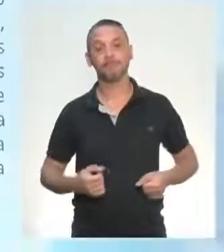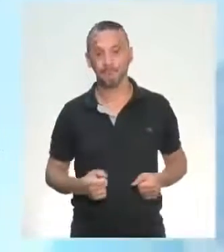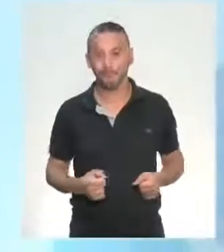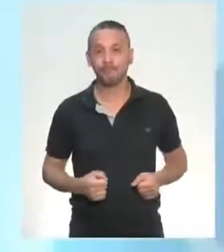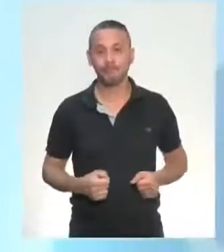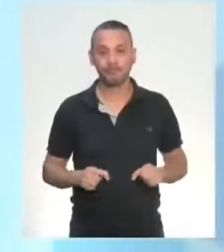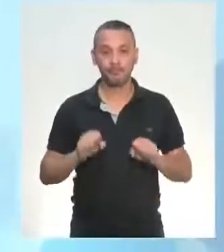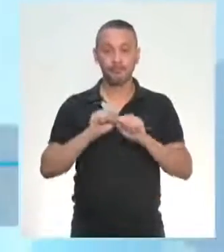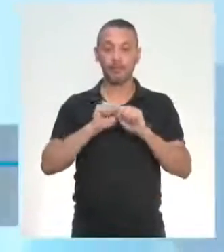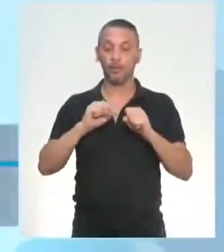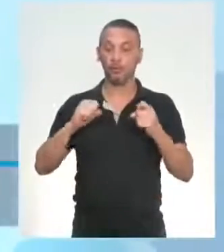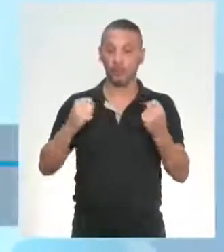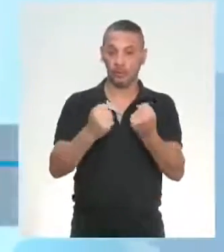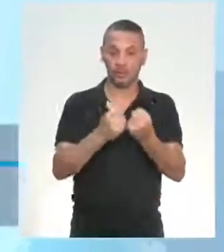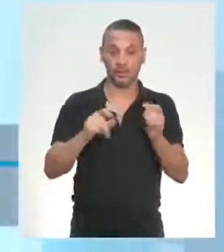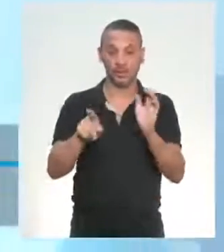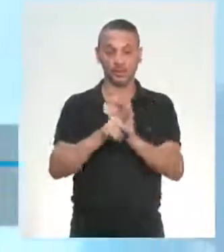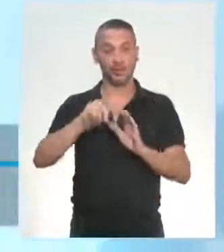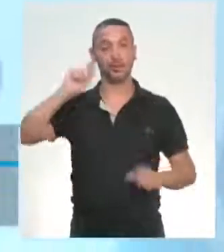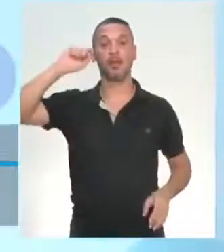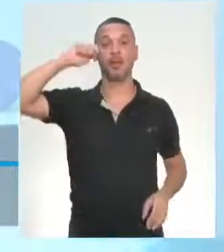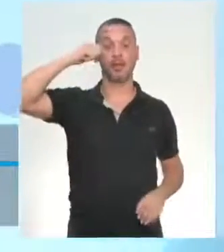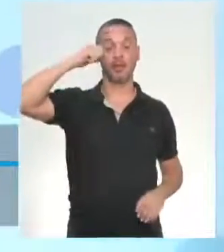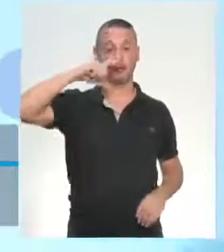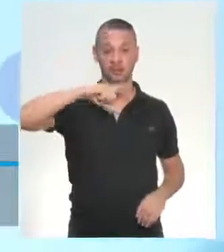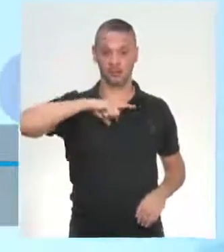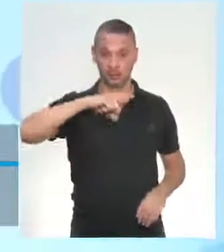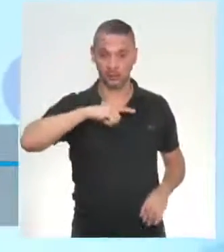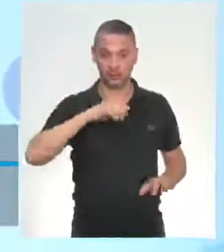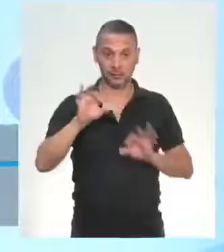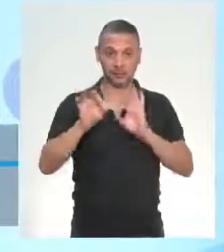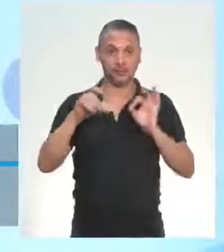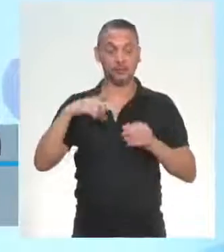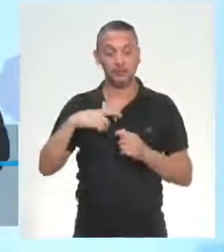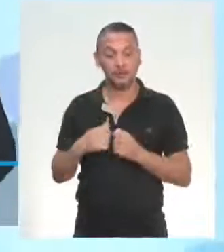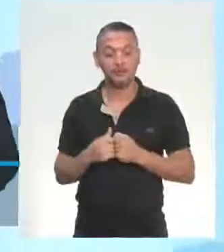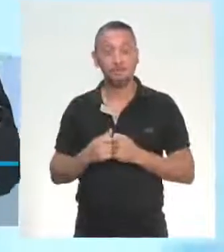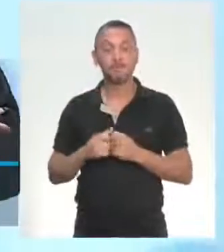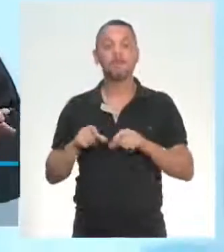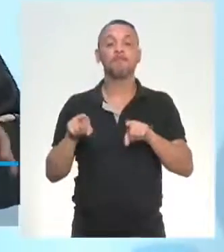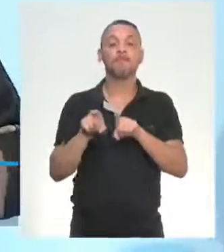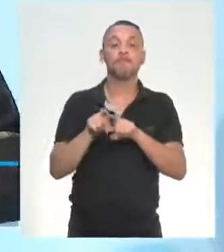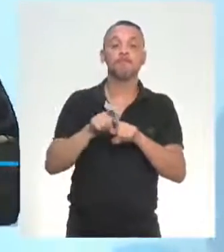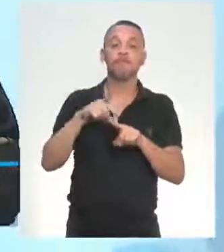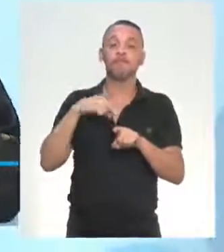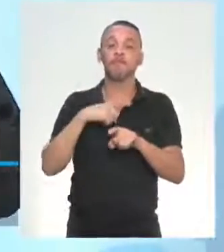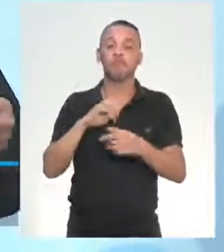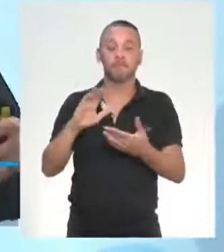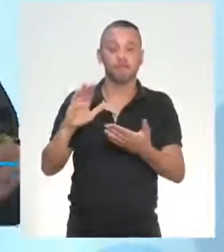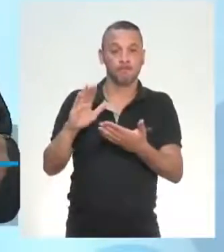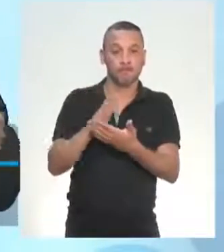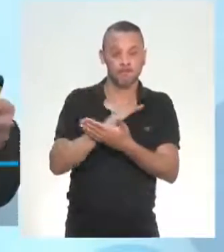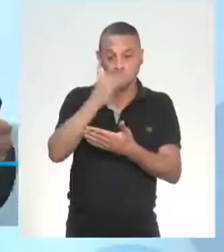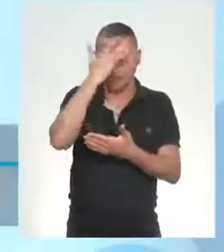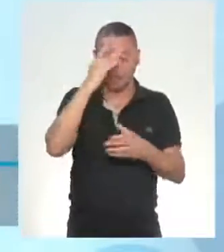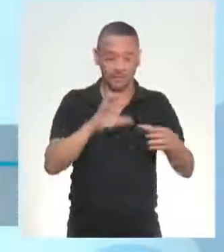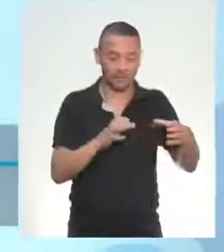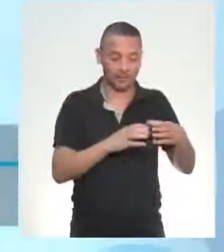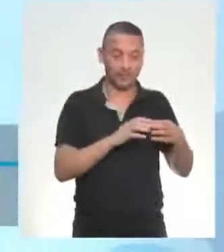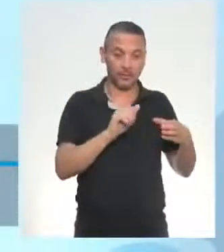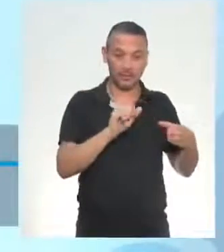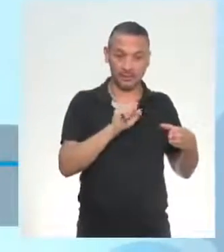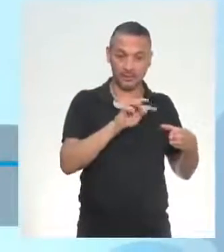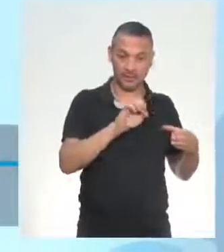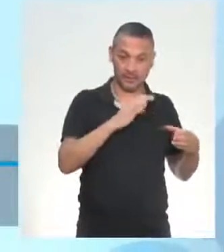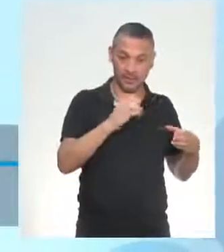as sociedades africanas, não somente as sociedades africanas, mas também as sociedades astecas, maias